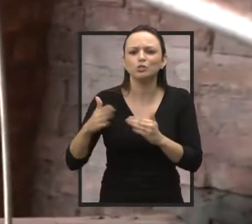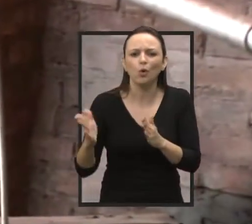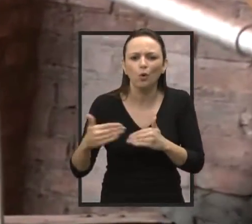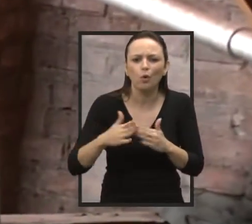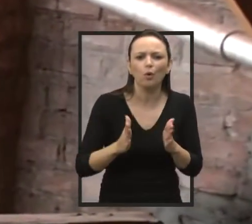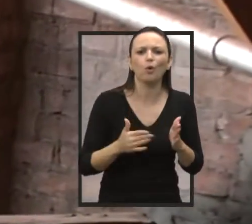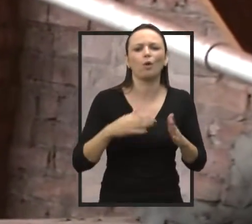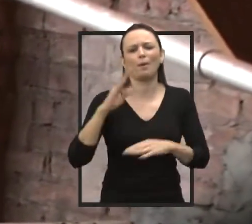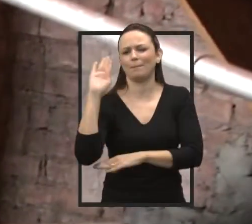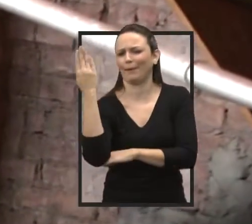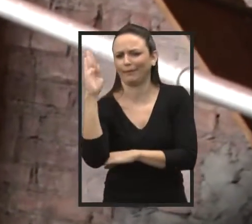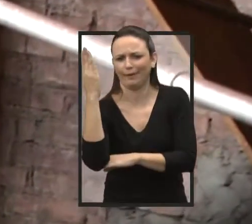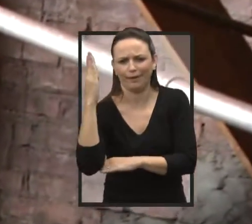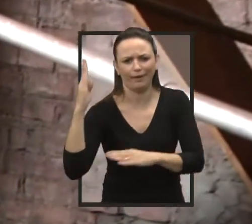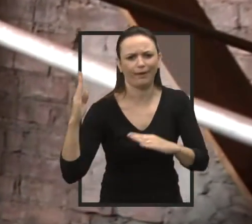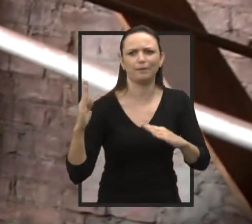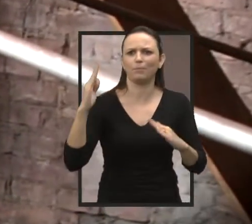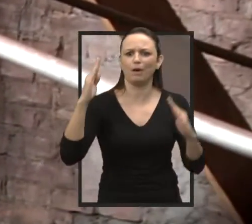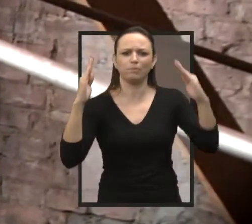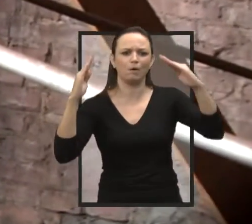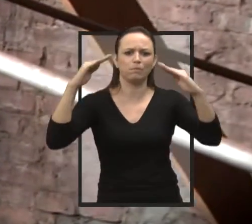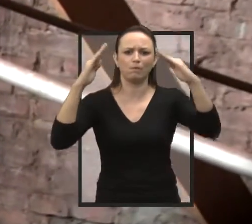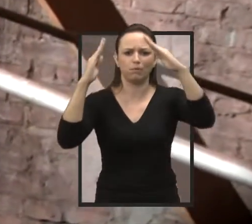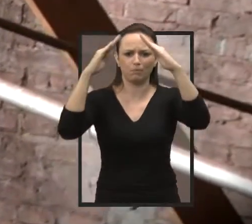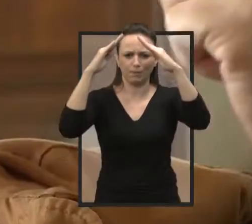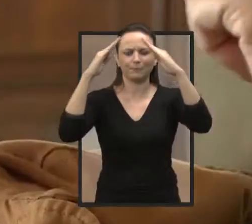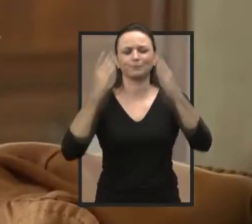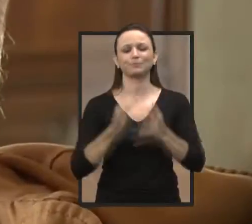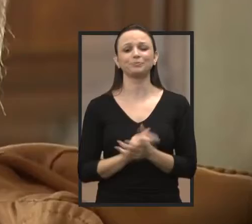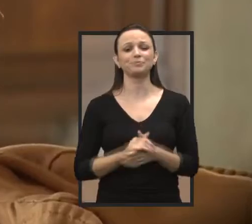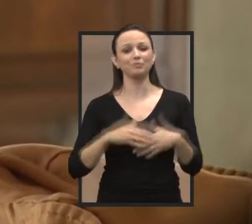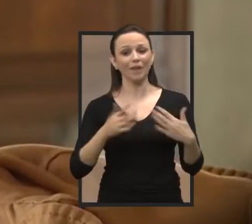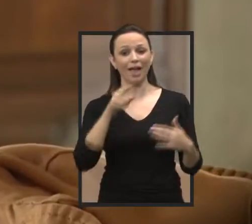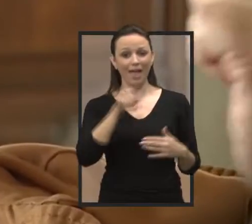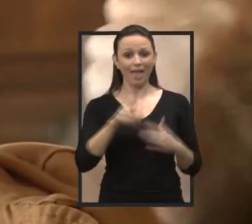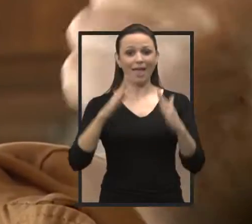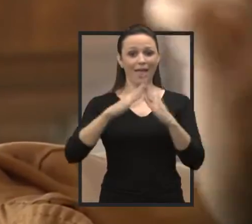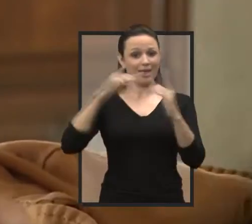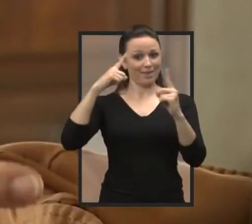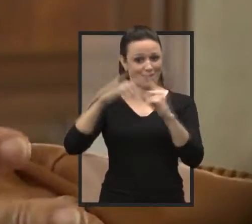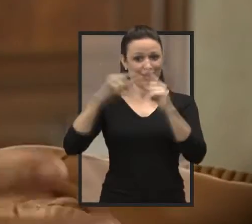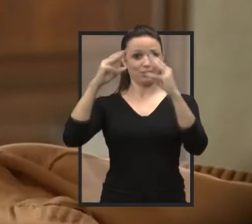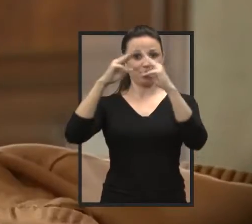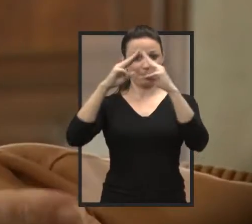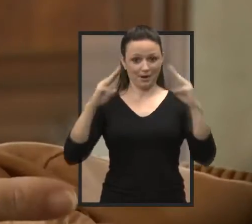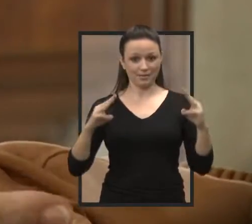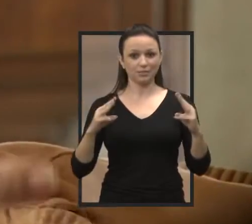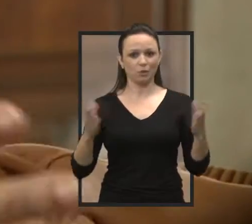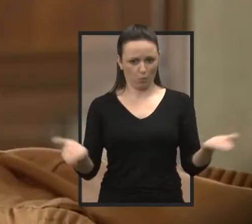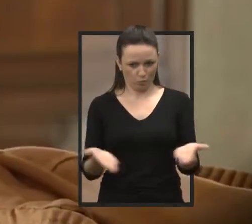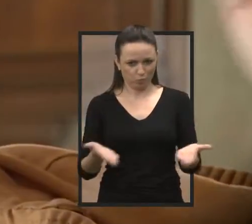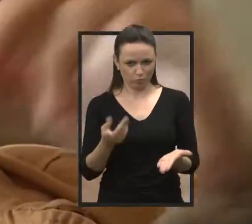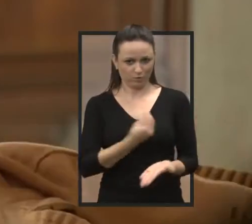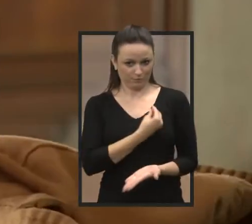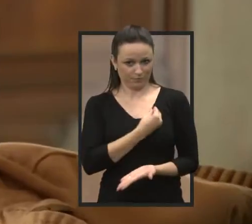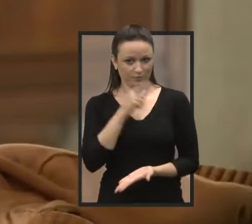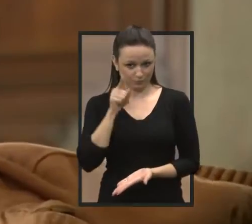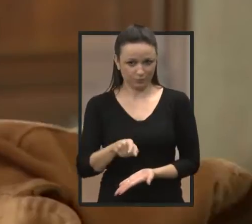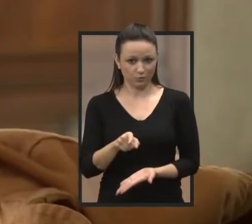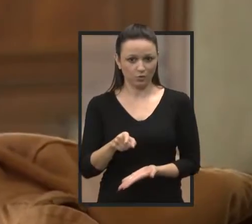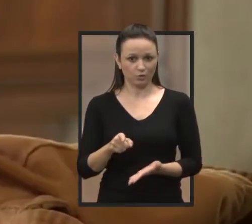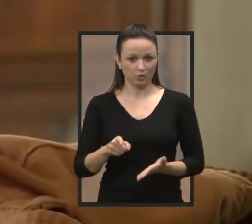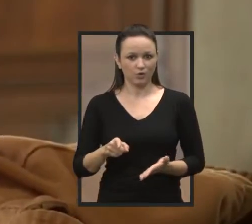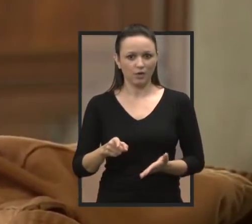tijolo, auxílio de madeira e por aí vai. No caso da igreja matriz, o prédio atual, que está